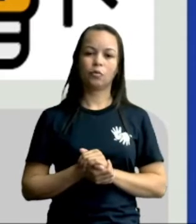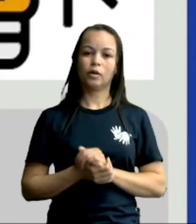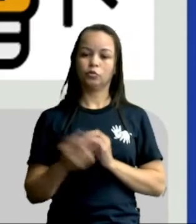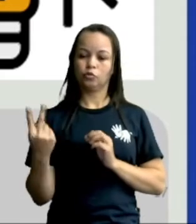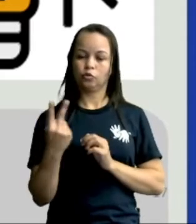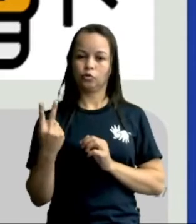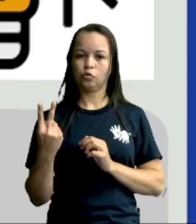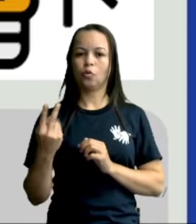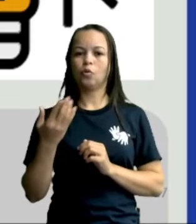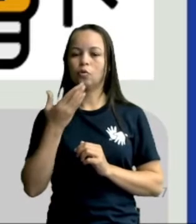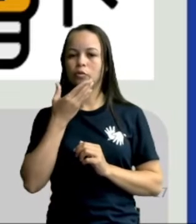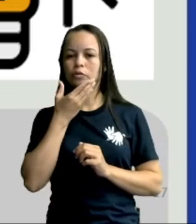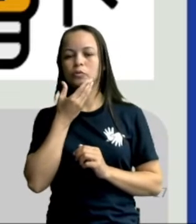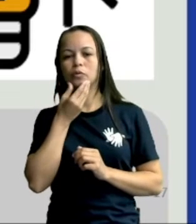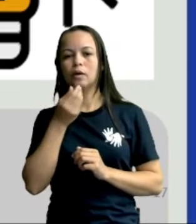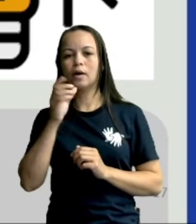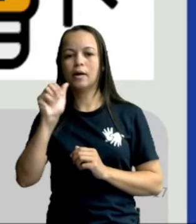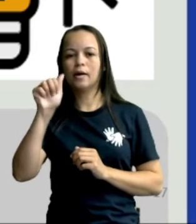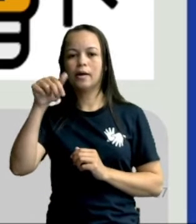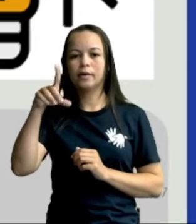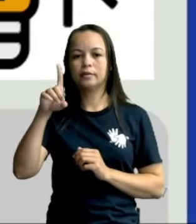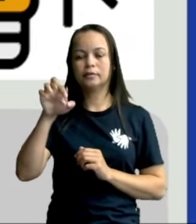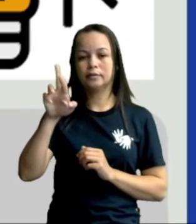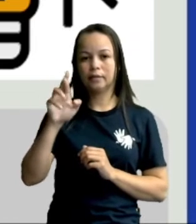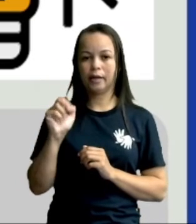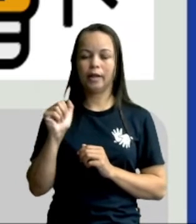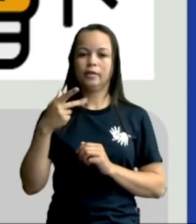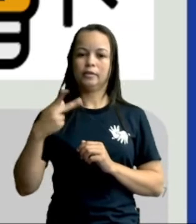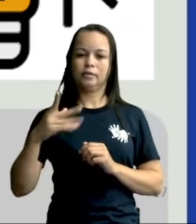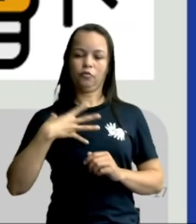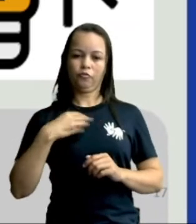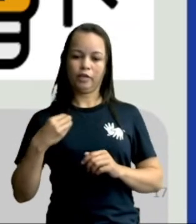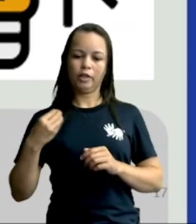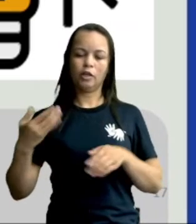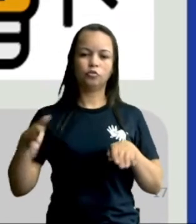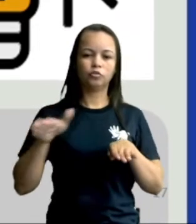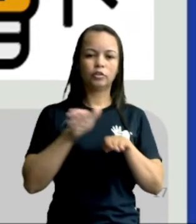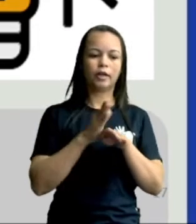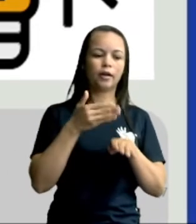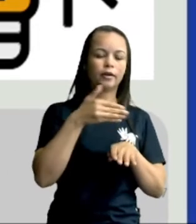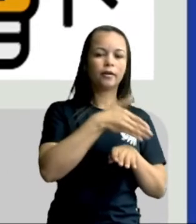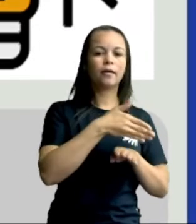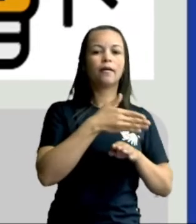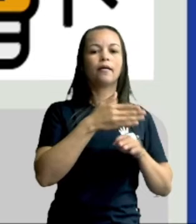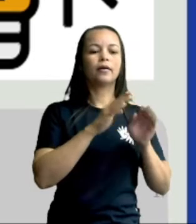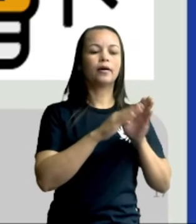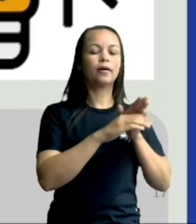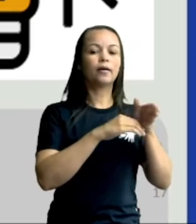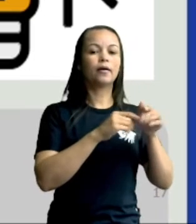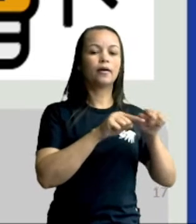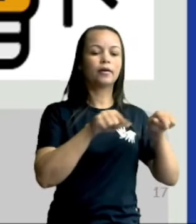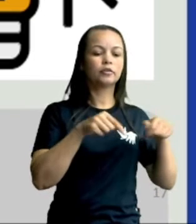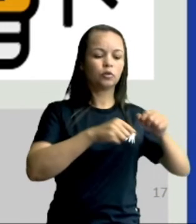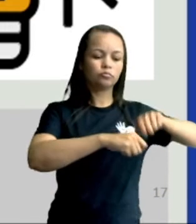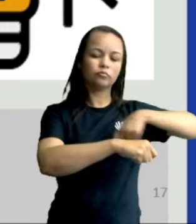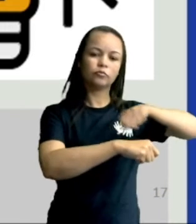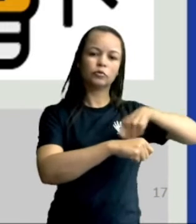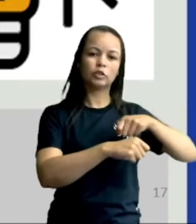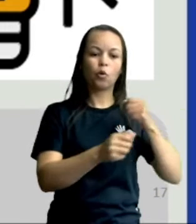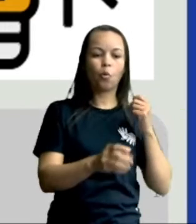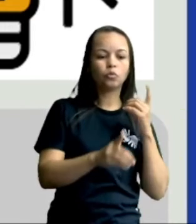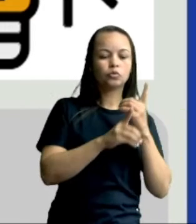filho encontraram Dona Lidiane na cozinha, preparando uma das receitas de família,